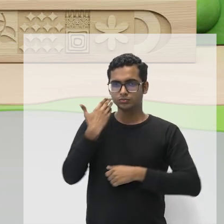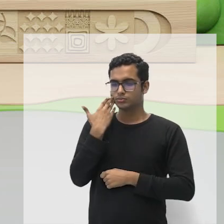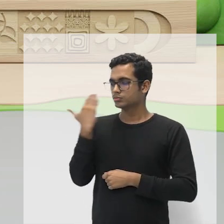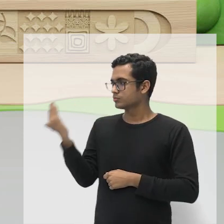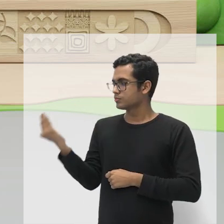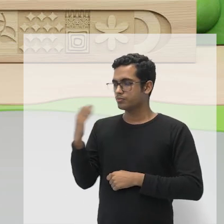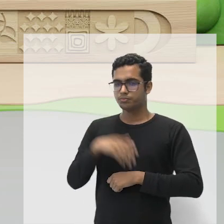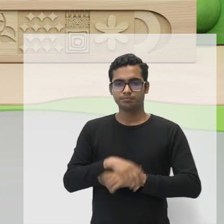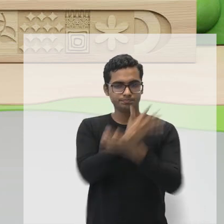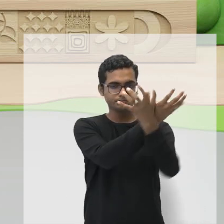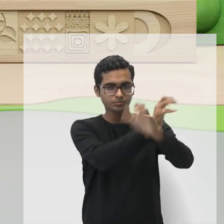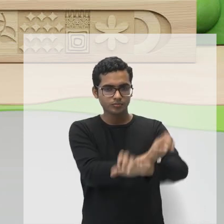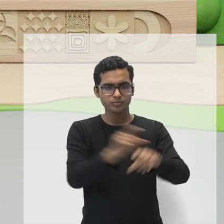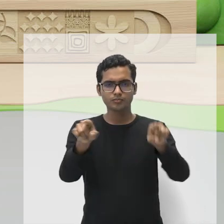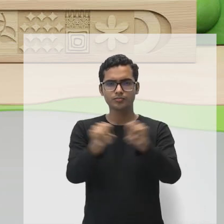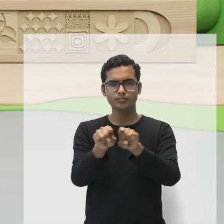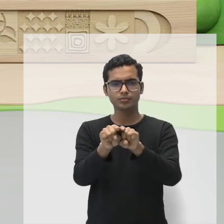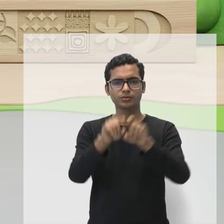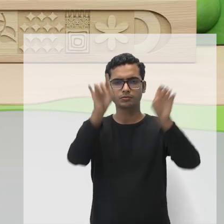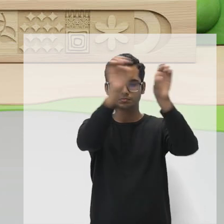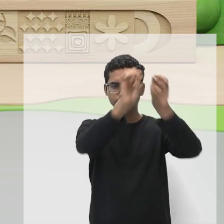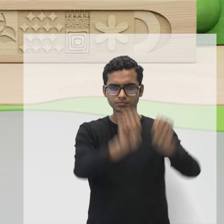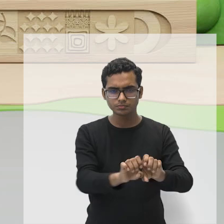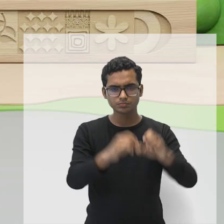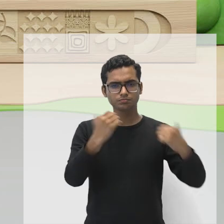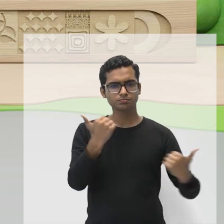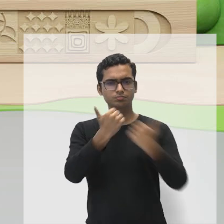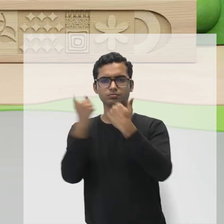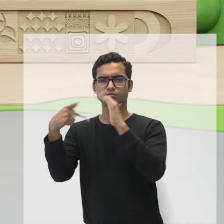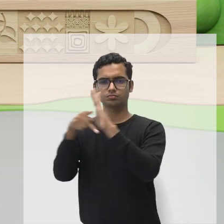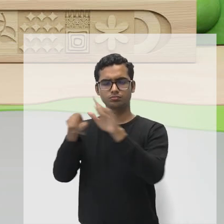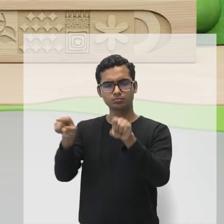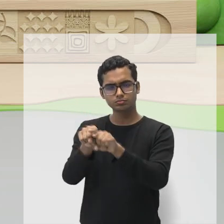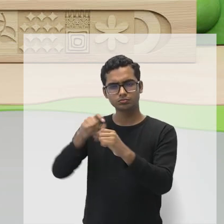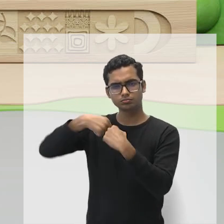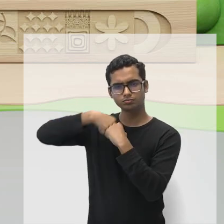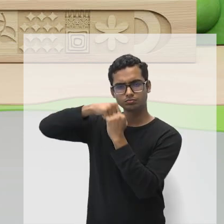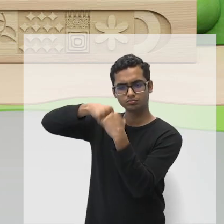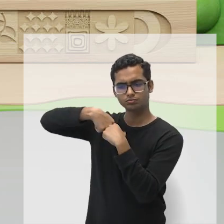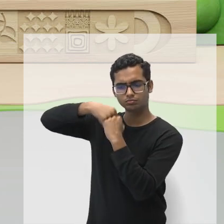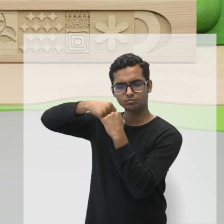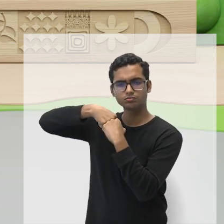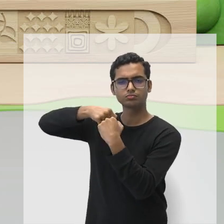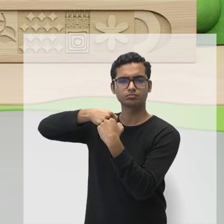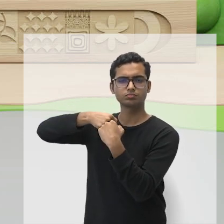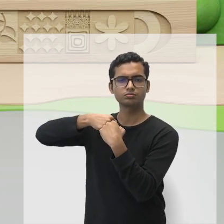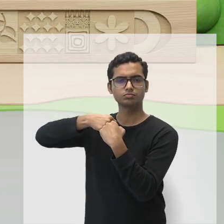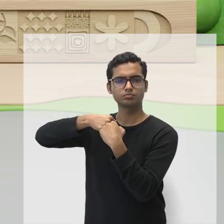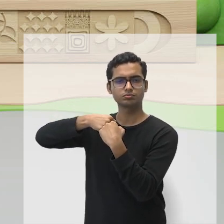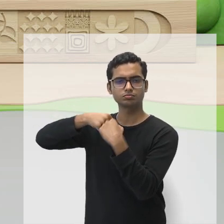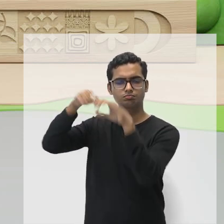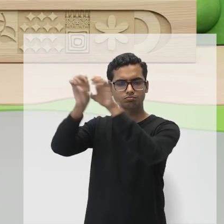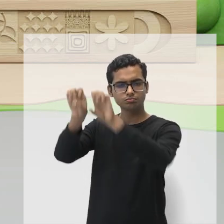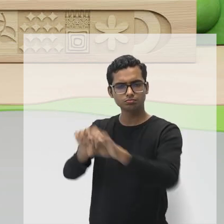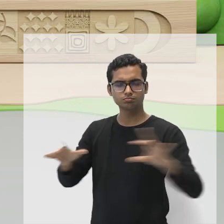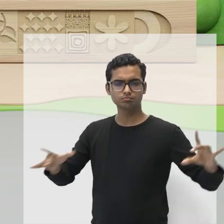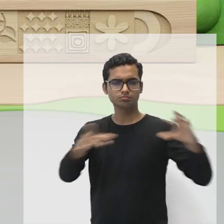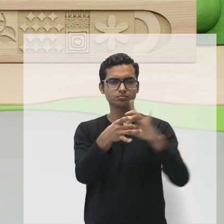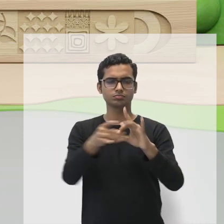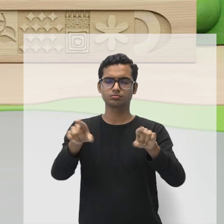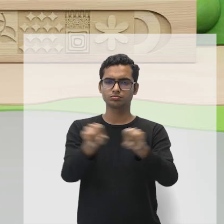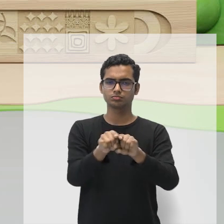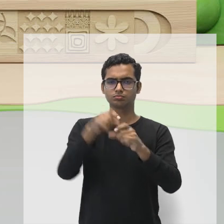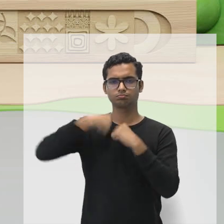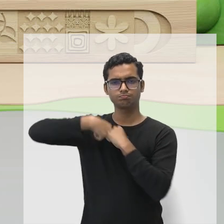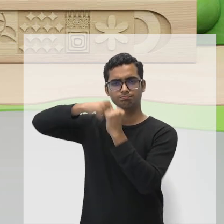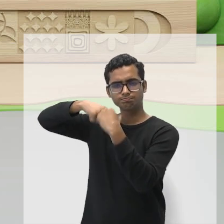relação. O sistema esquelético fornece estrutura e suporte para o sistema articular, e as